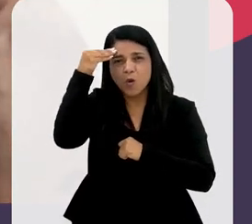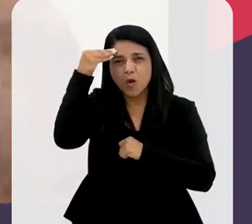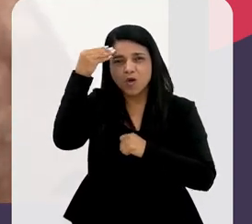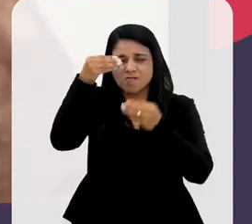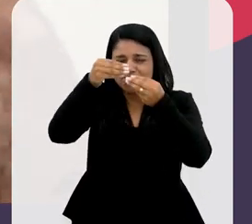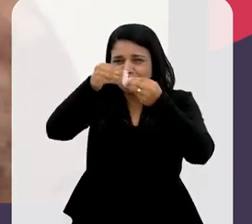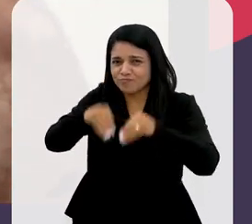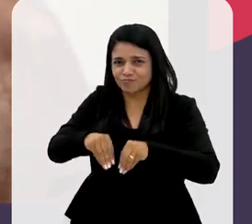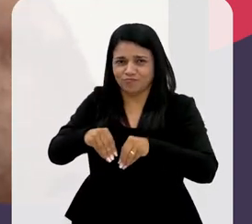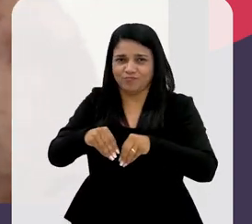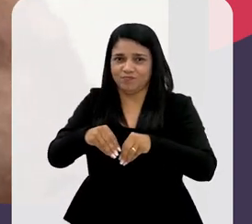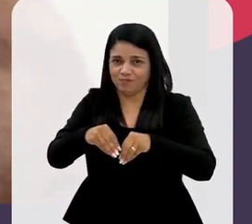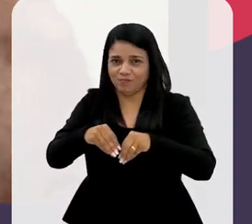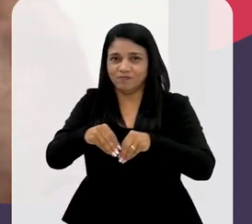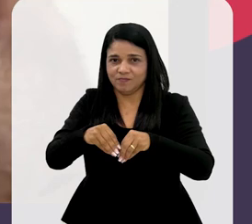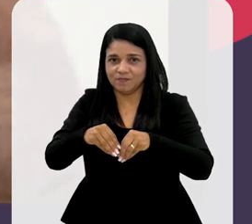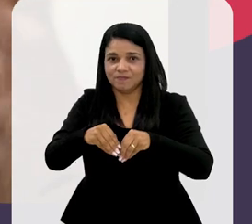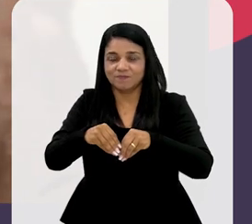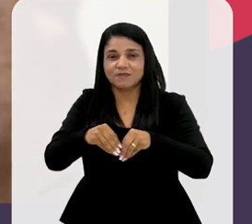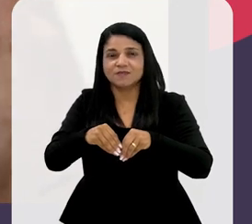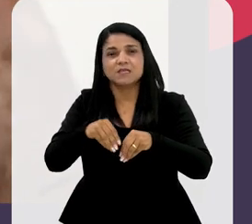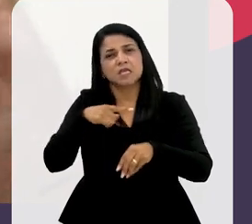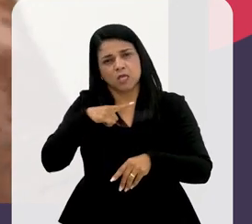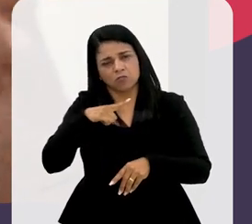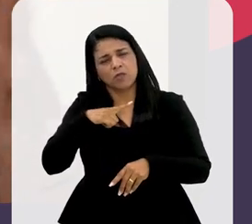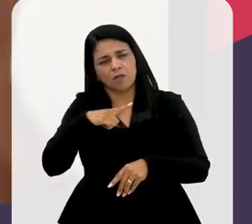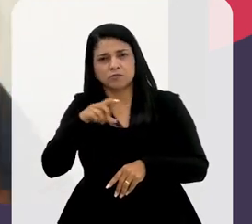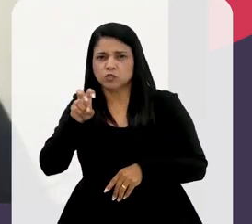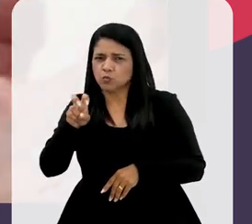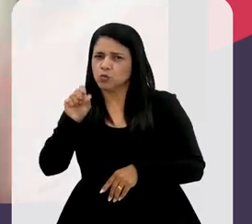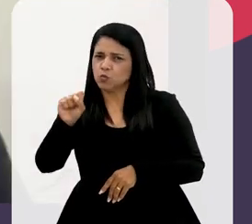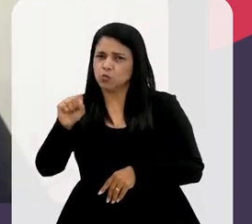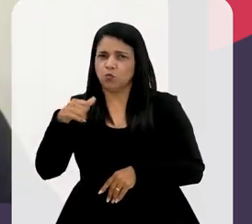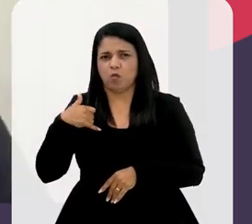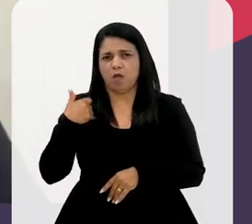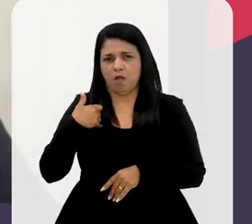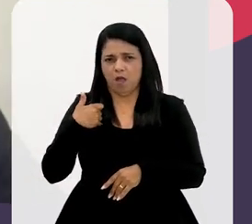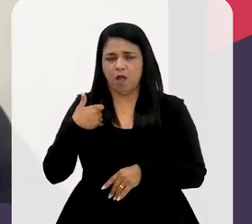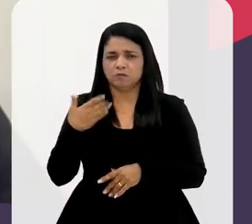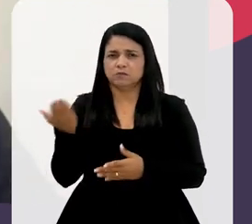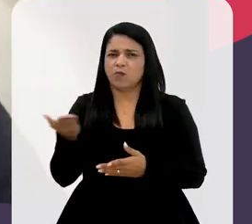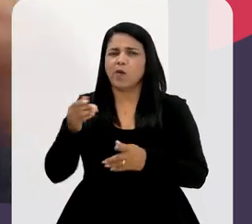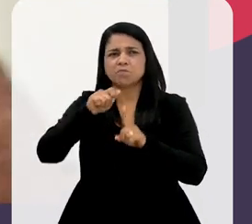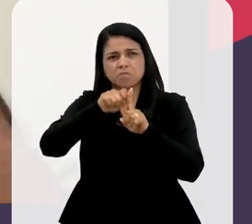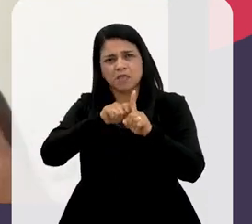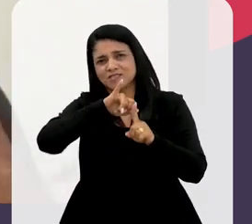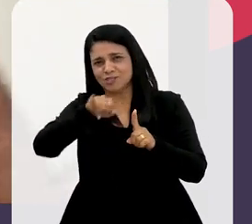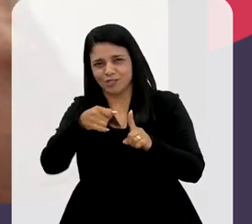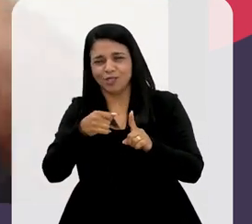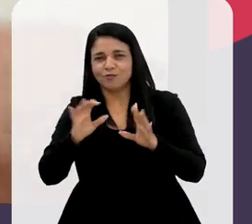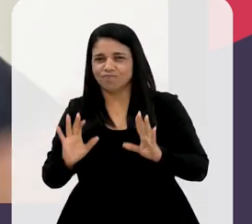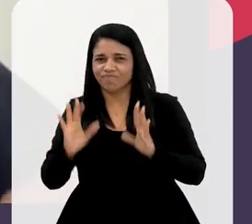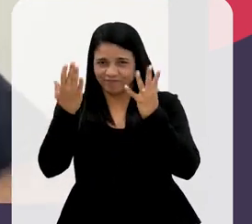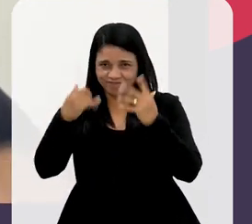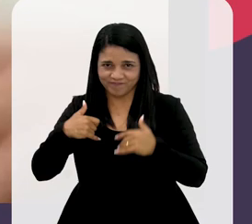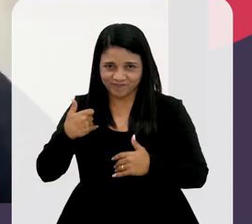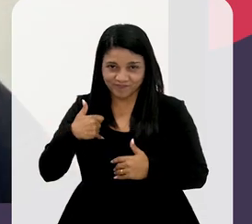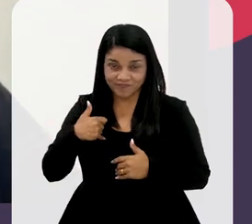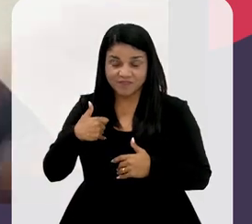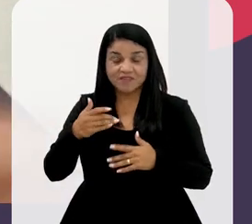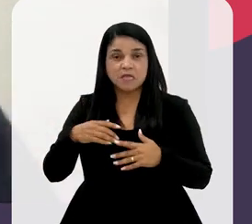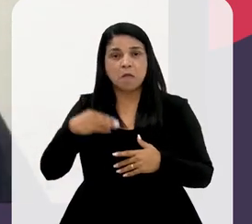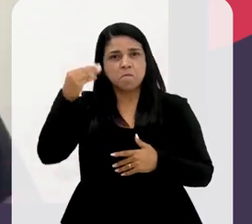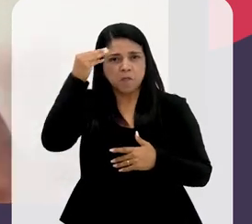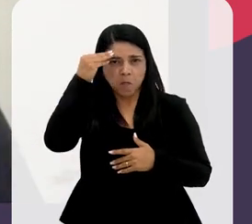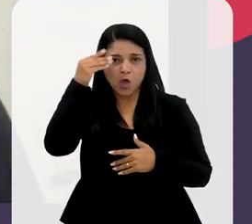A minha memória ela ficou muito prejudicada. É claro que eu tenho 58 anos, fiz agora em janeiro. 58 anos, assim, a gente já não tem